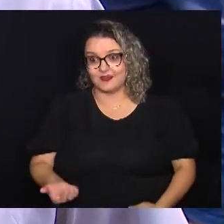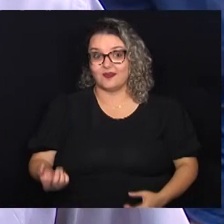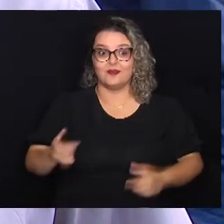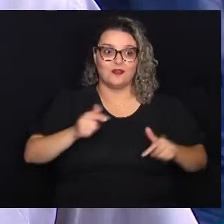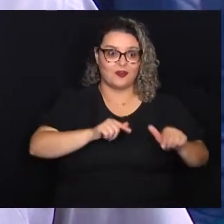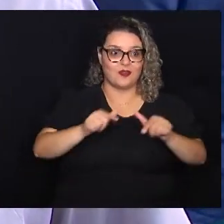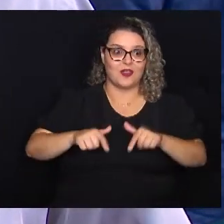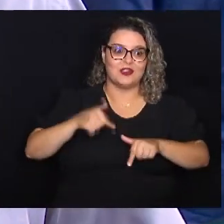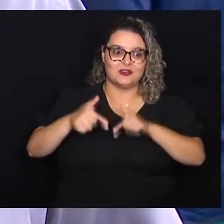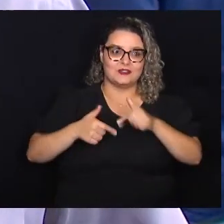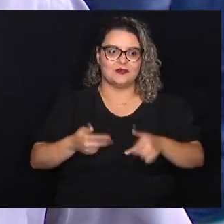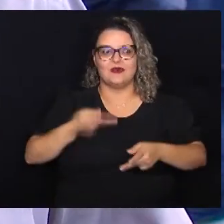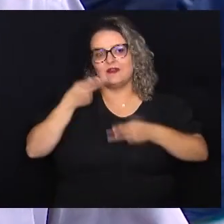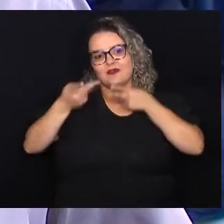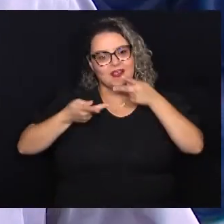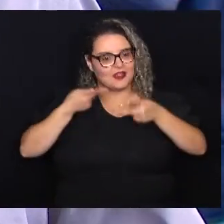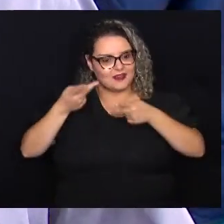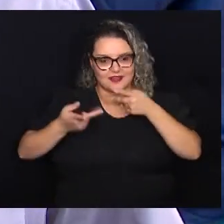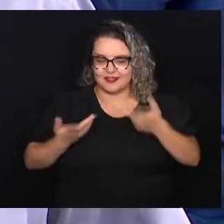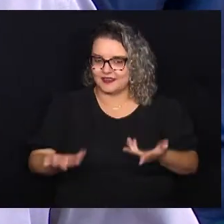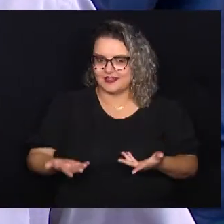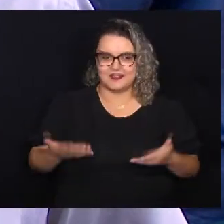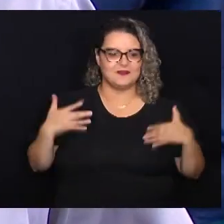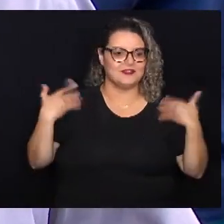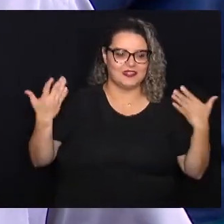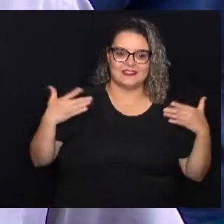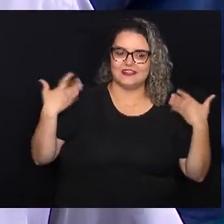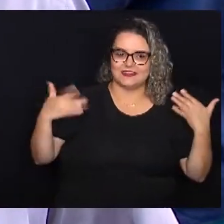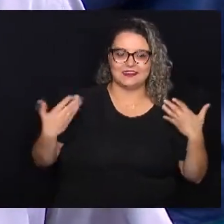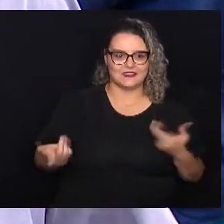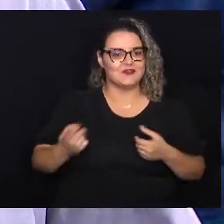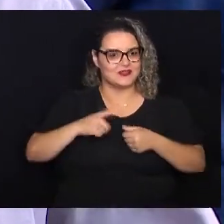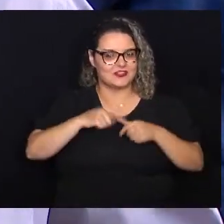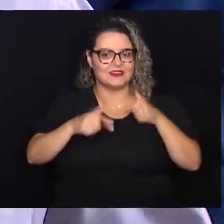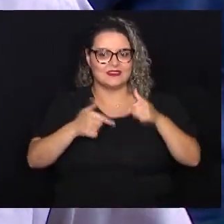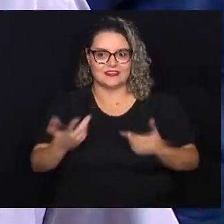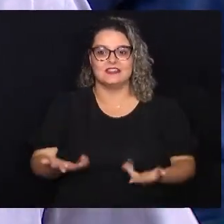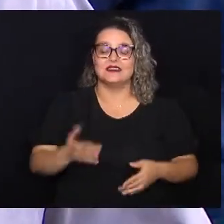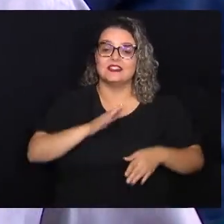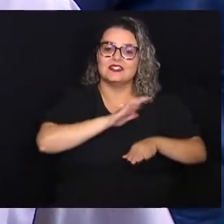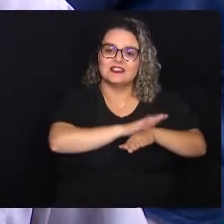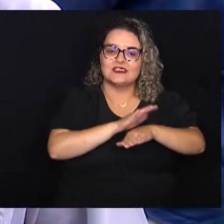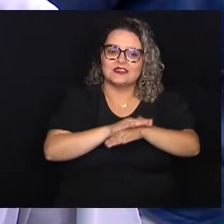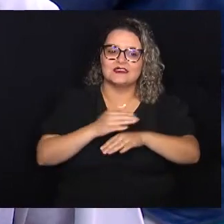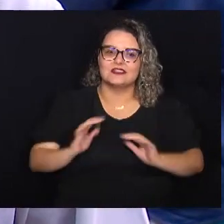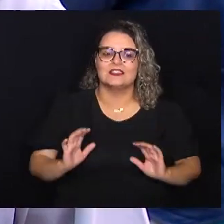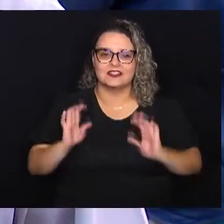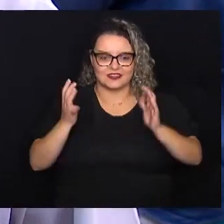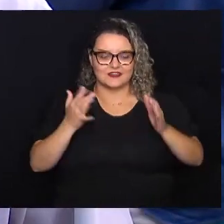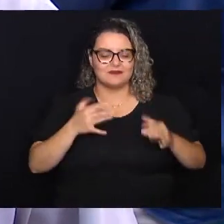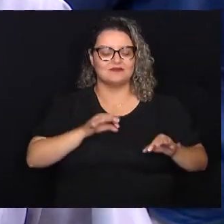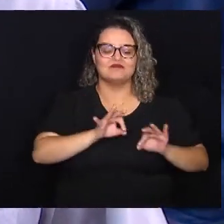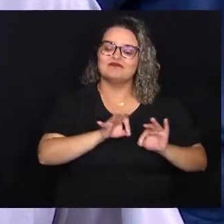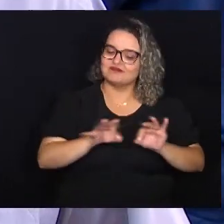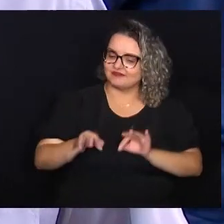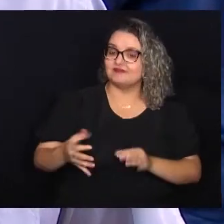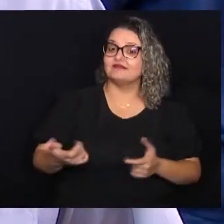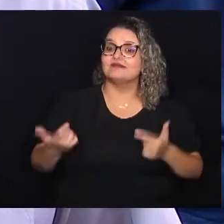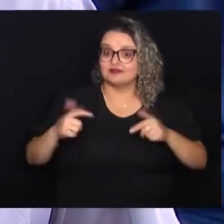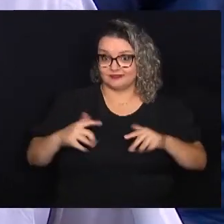de trabalho, eles voltam comentando, eles voltam alegres, felizes. Isso ajuda a criar um clima